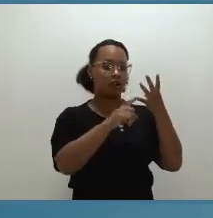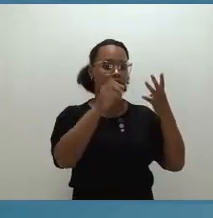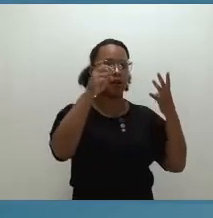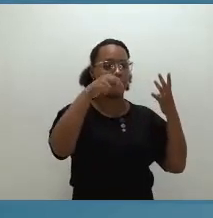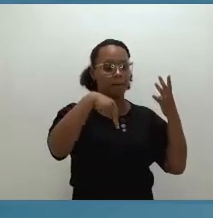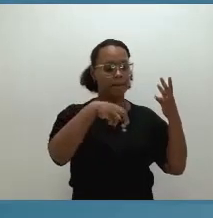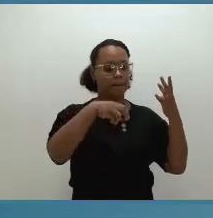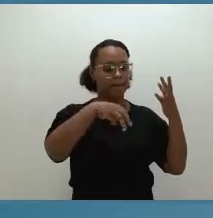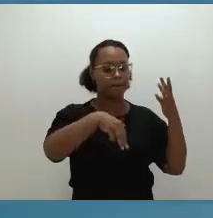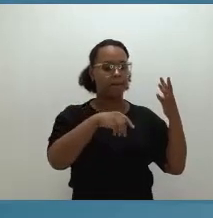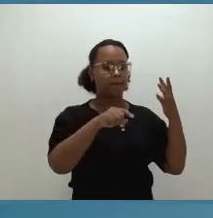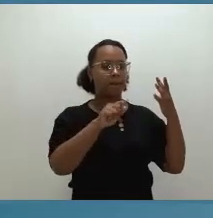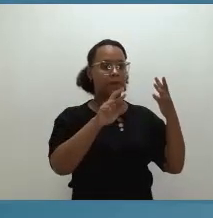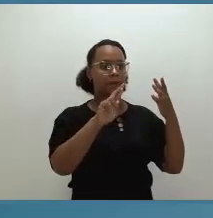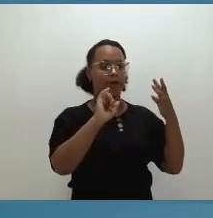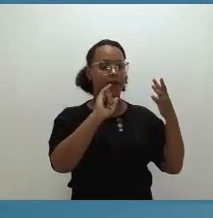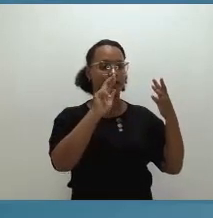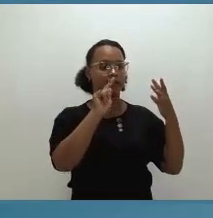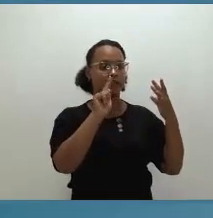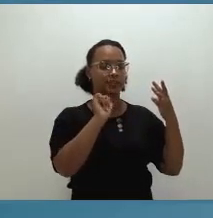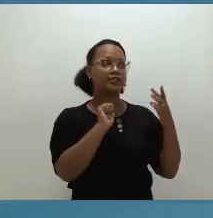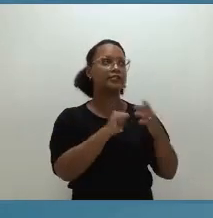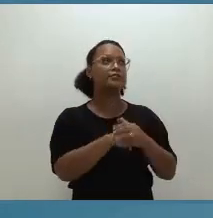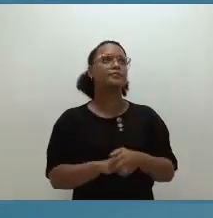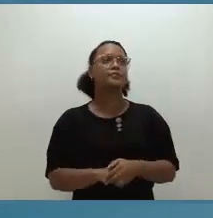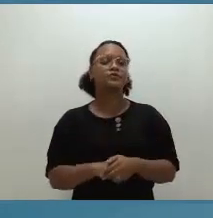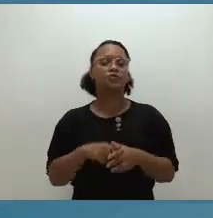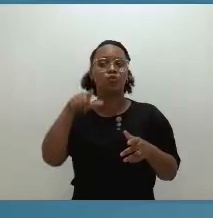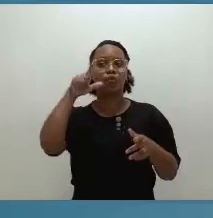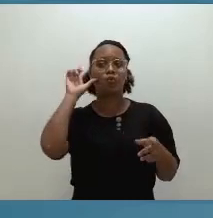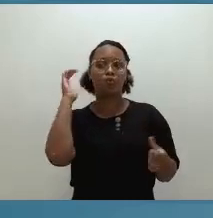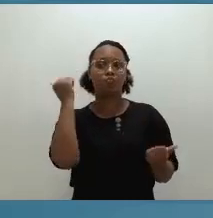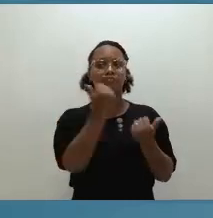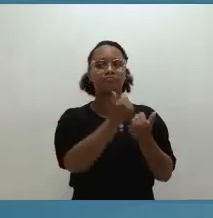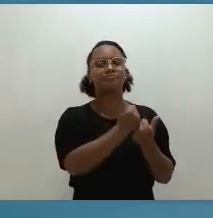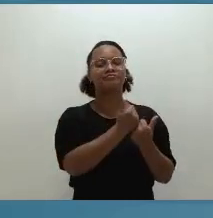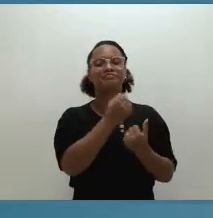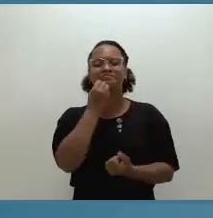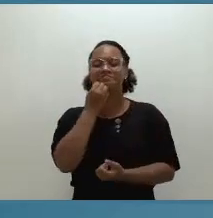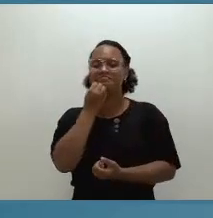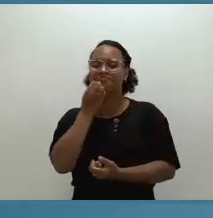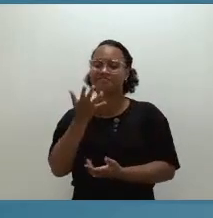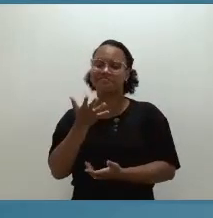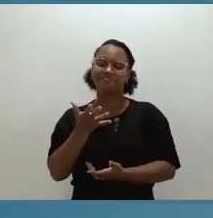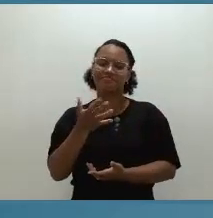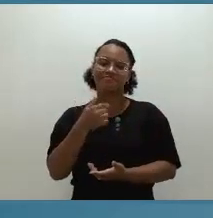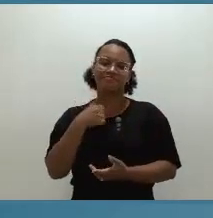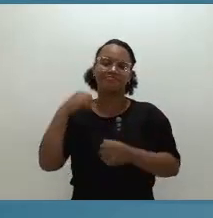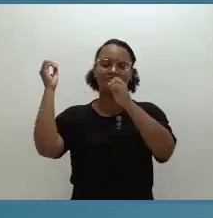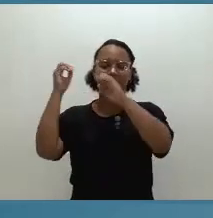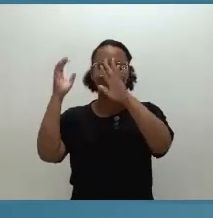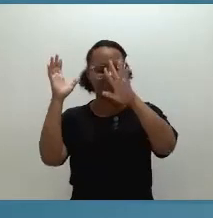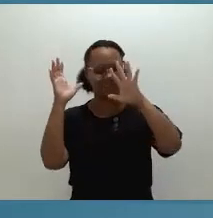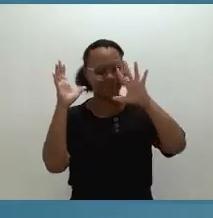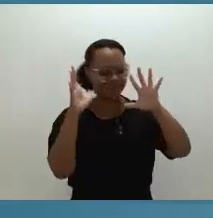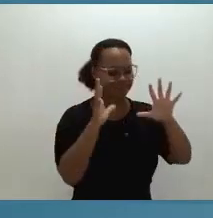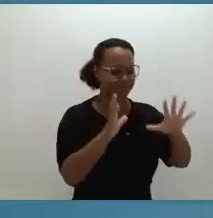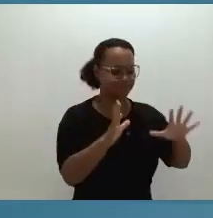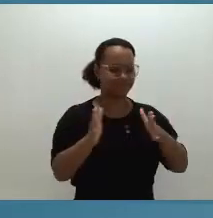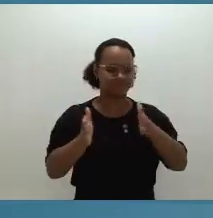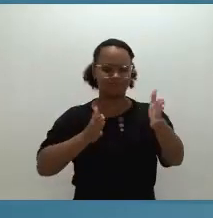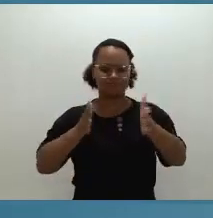que ontem chegou a esta casa, um profícuo, um abençoado,